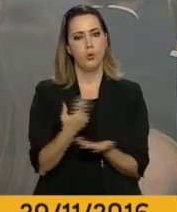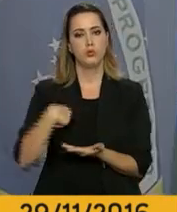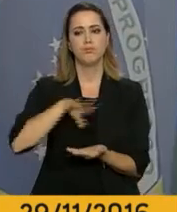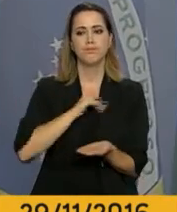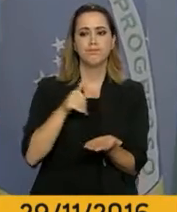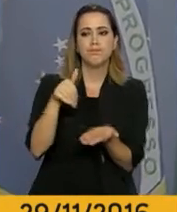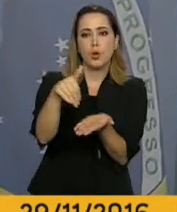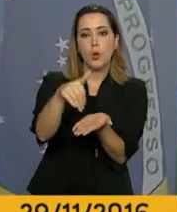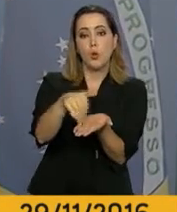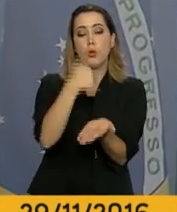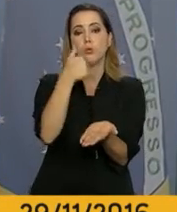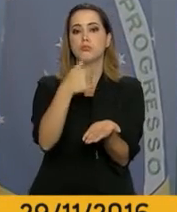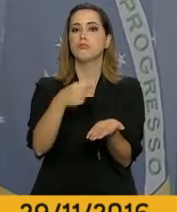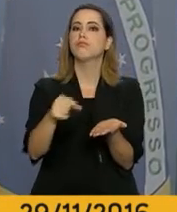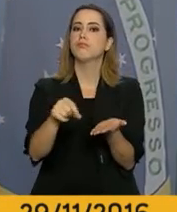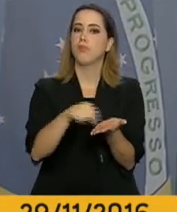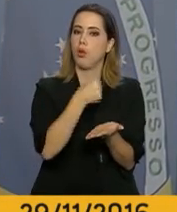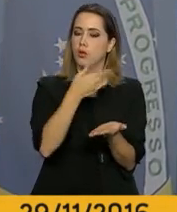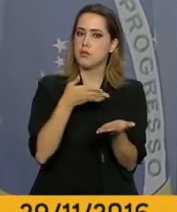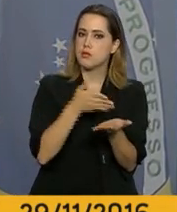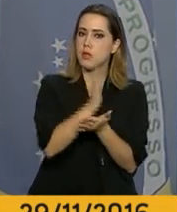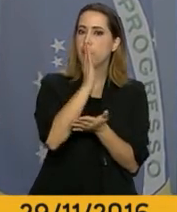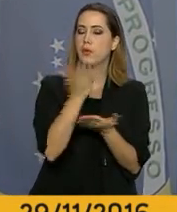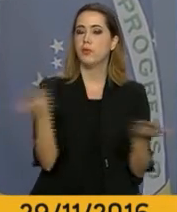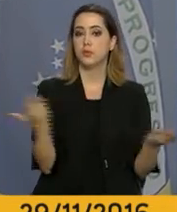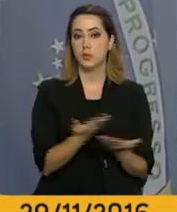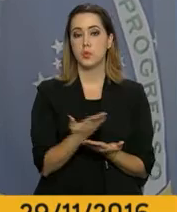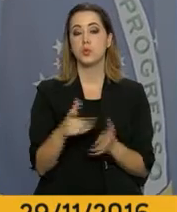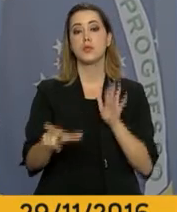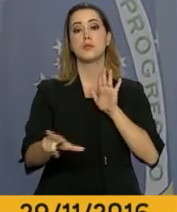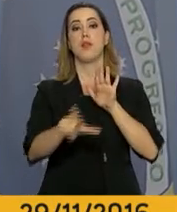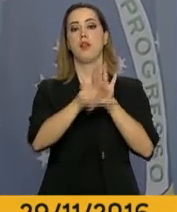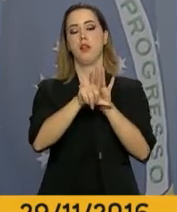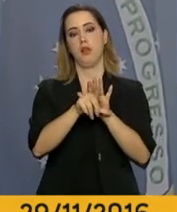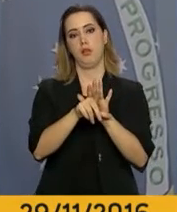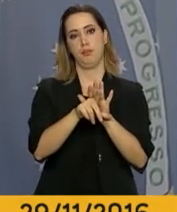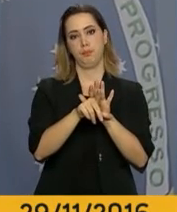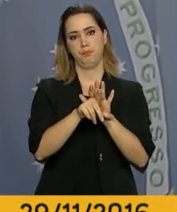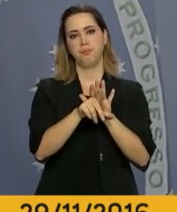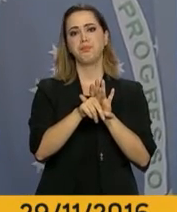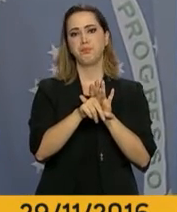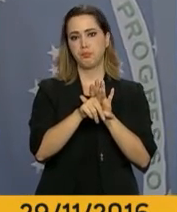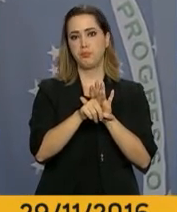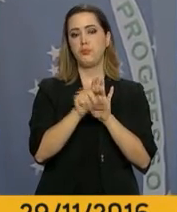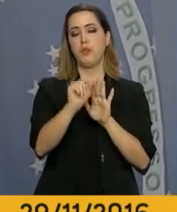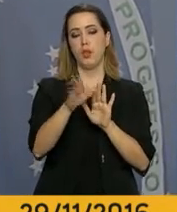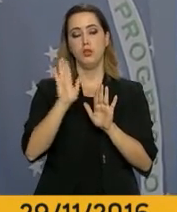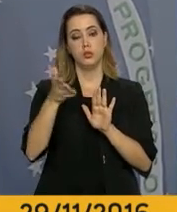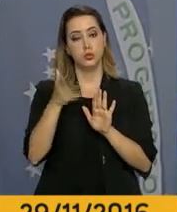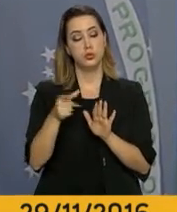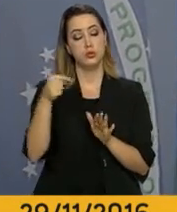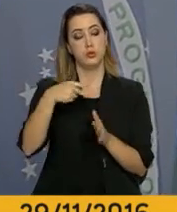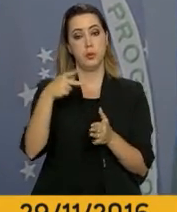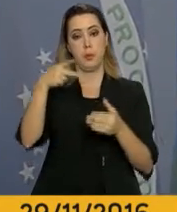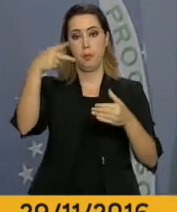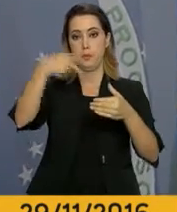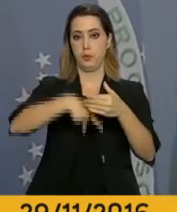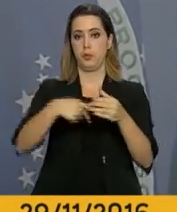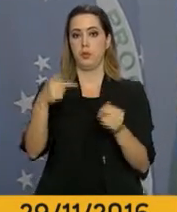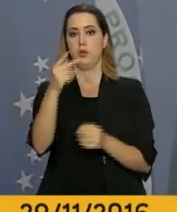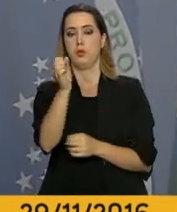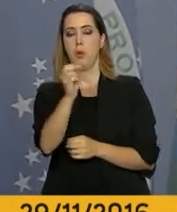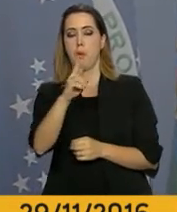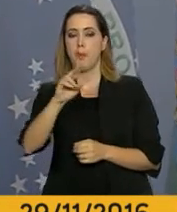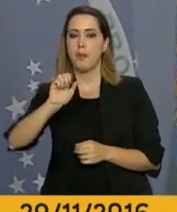se fica é esta lei do pré sal que é já foi aqui relatado de autoria do senador